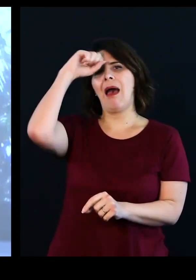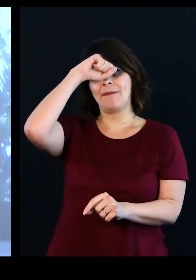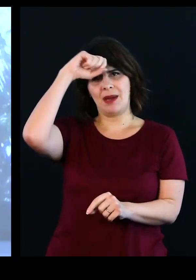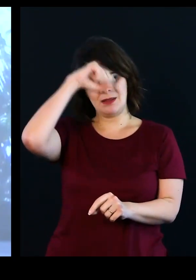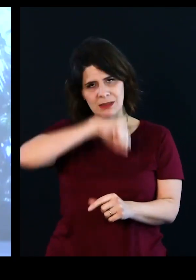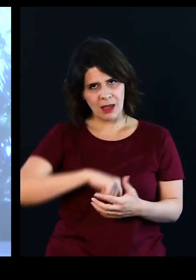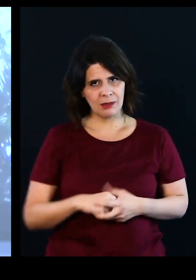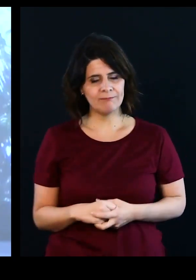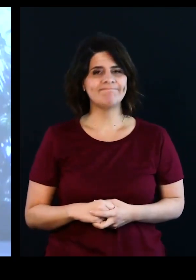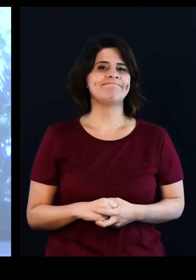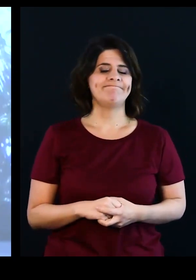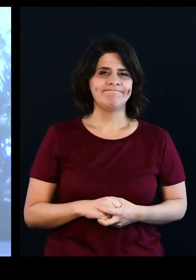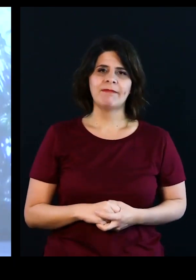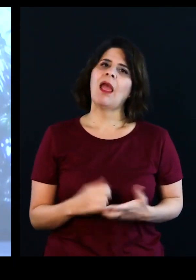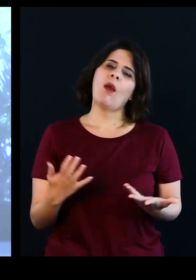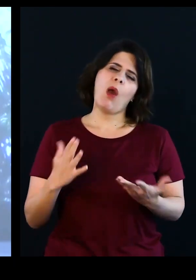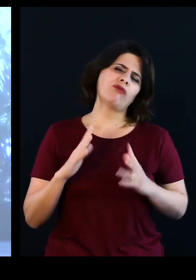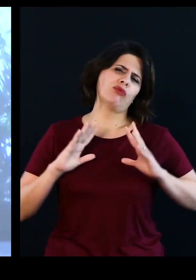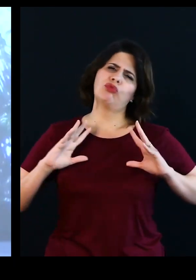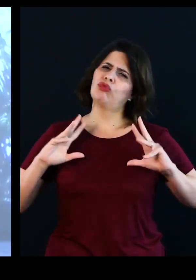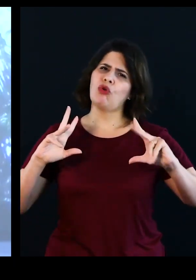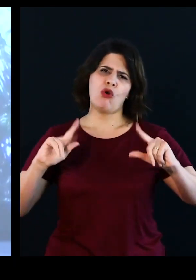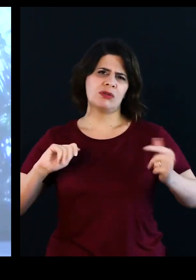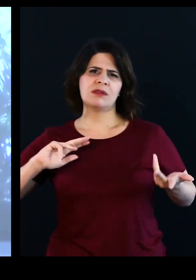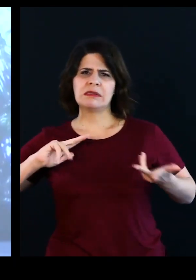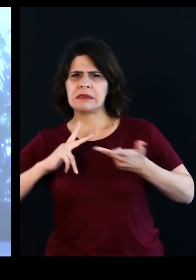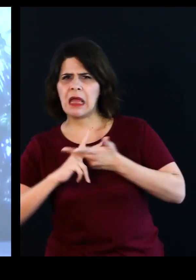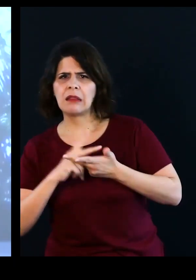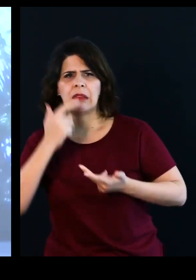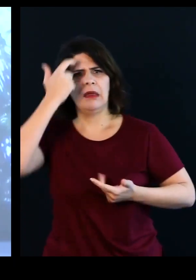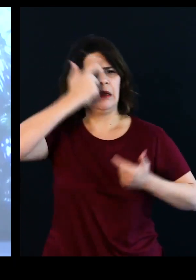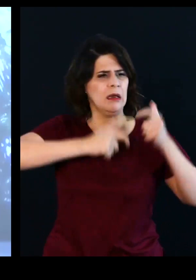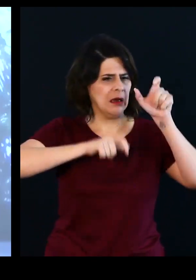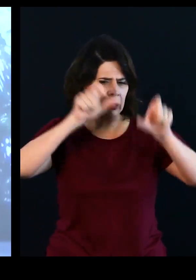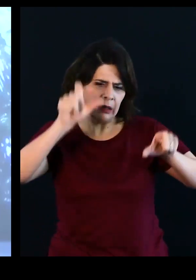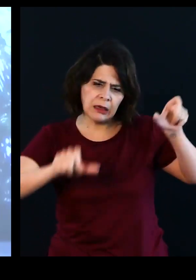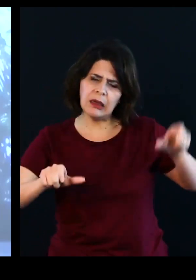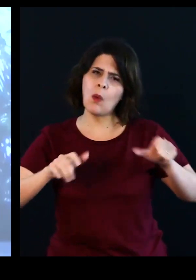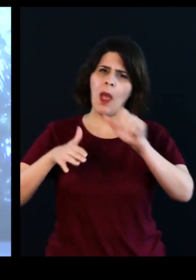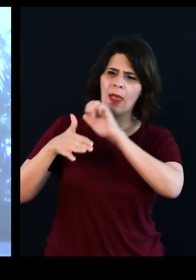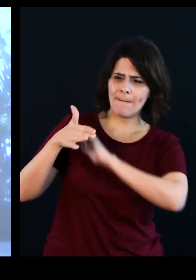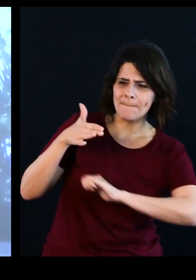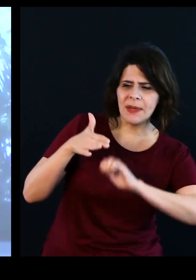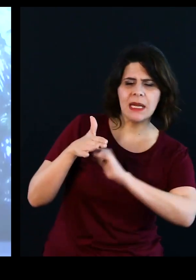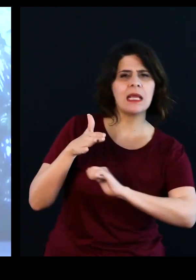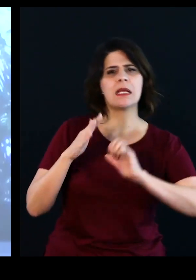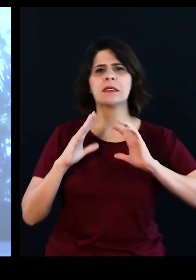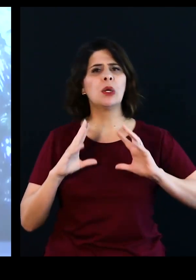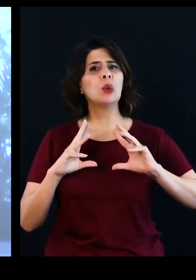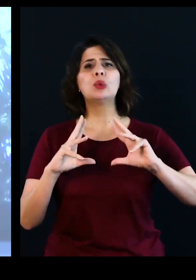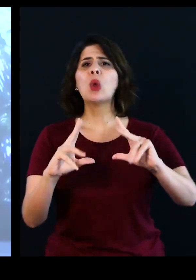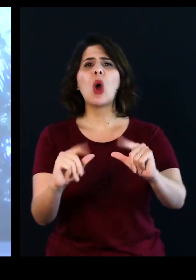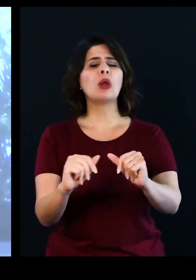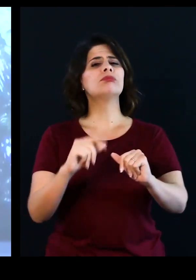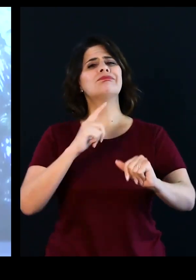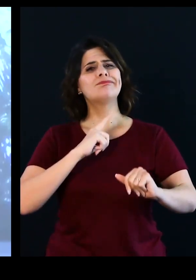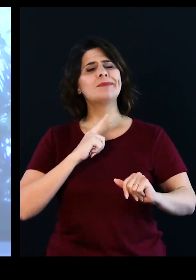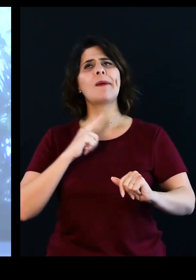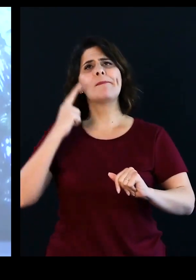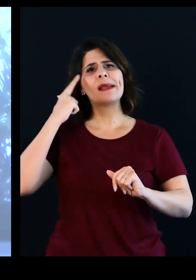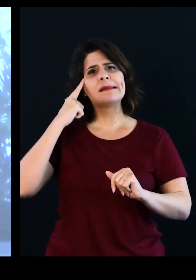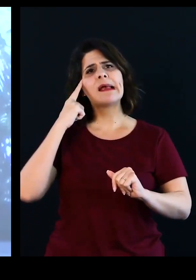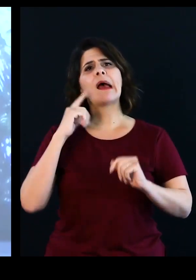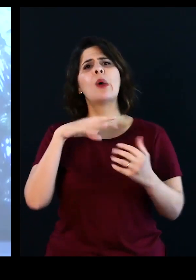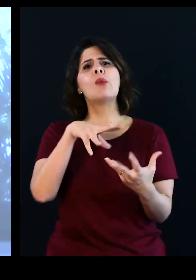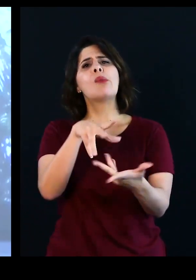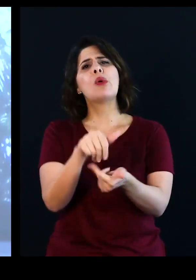nós, cidadãos, empresas, estamos tendo, no sentido de pensarmos um mundo mais solidário,